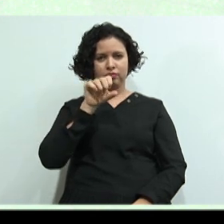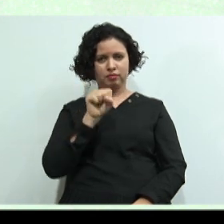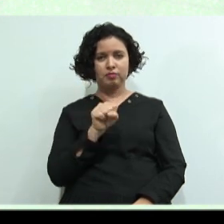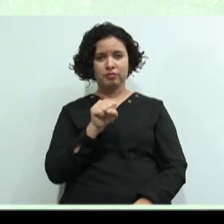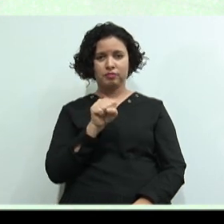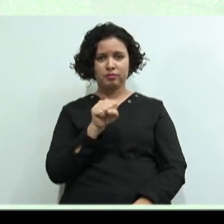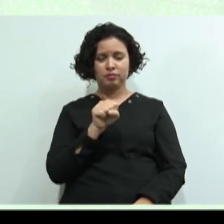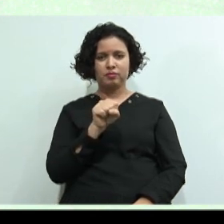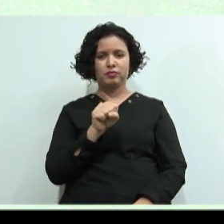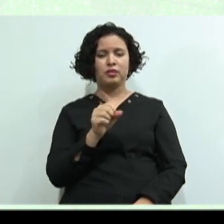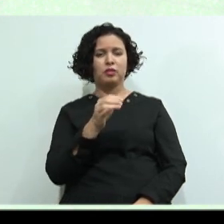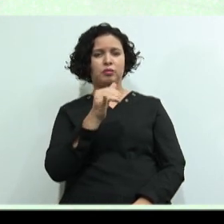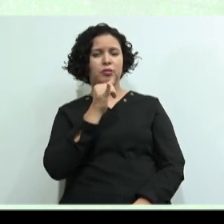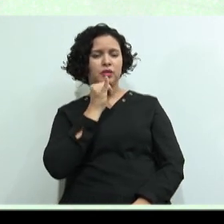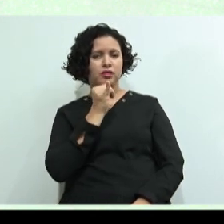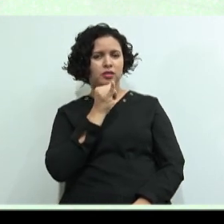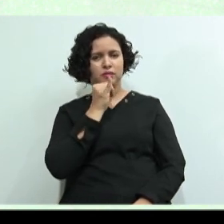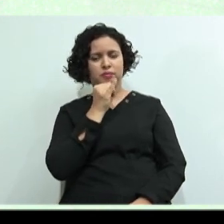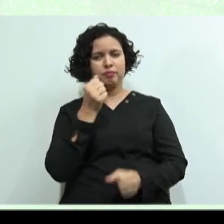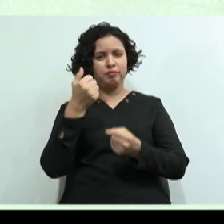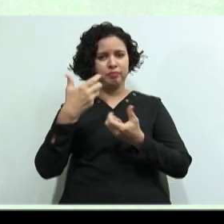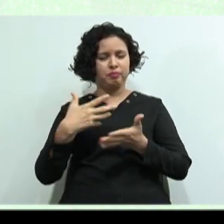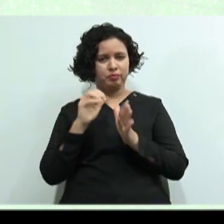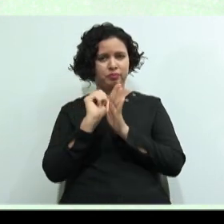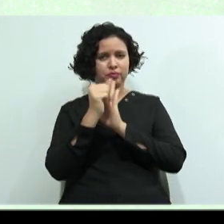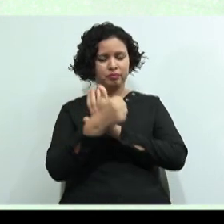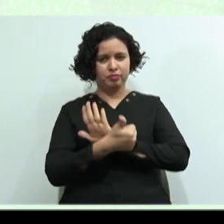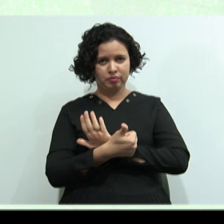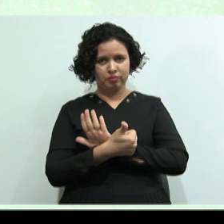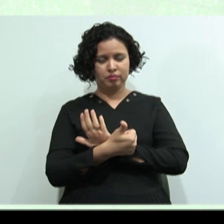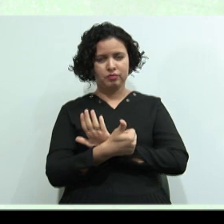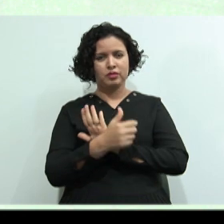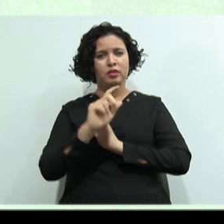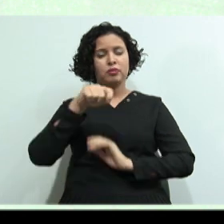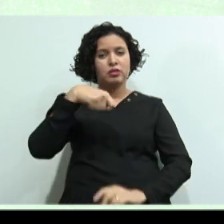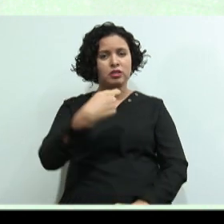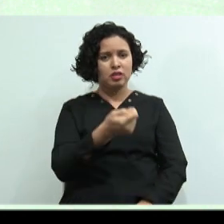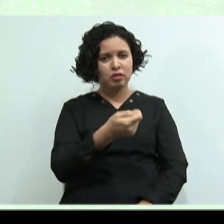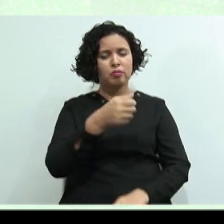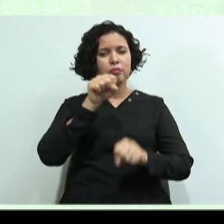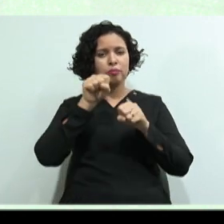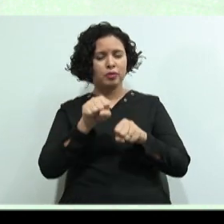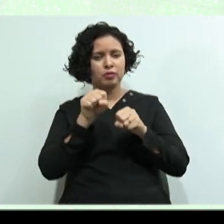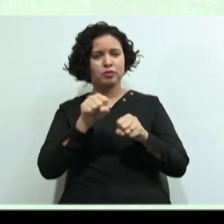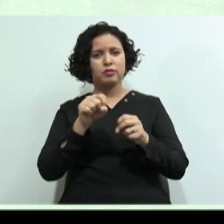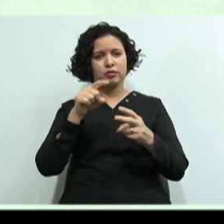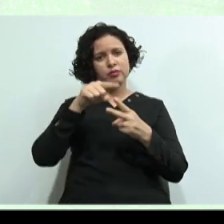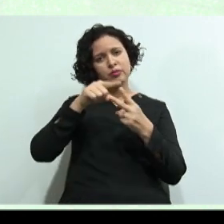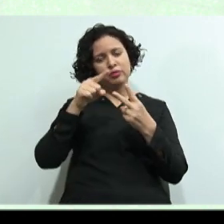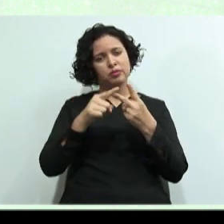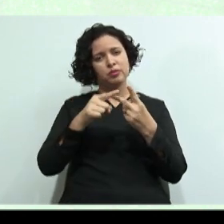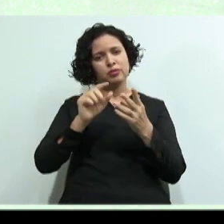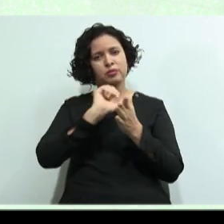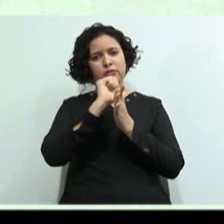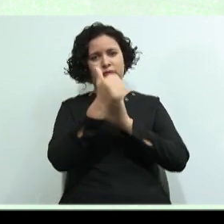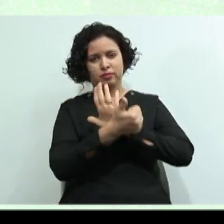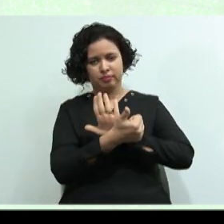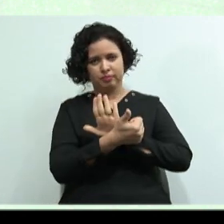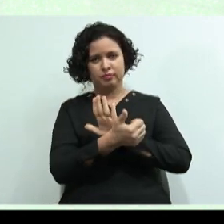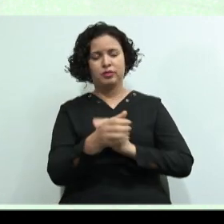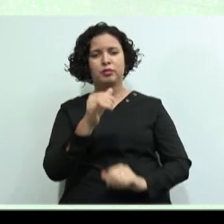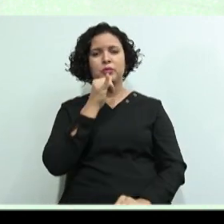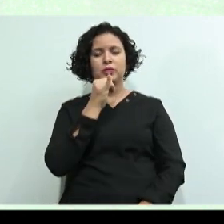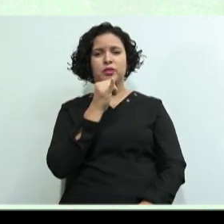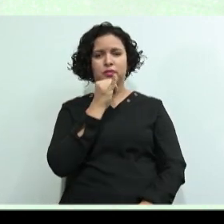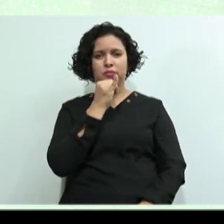por exemplo, quando a gente fala a respeito da configuração de mão, o mesmo sinal, ele pode ter duas configurações de mão. Por